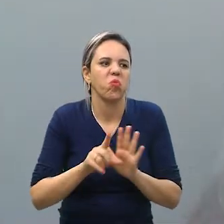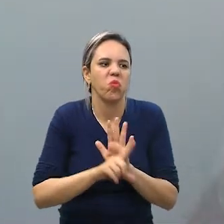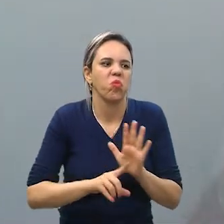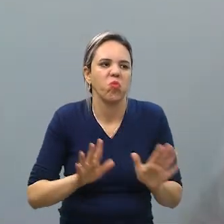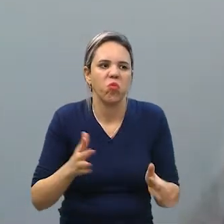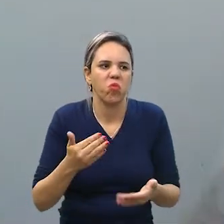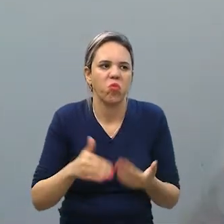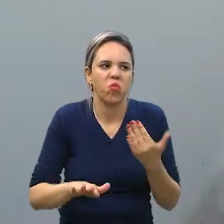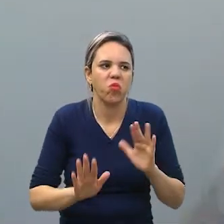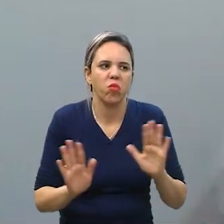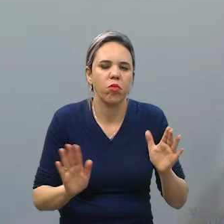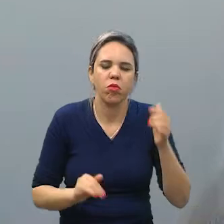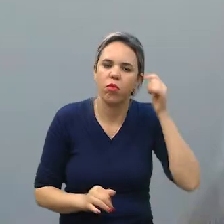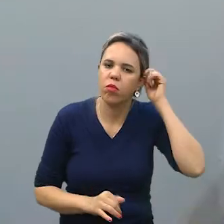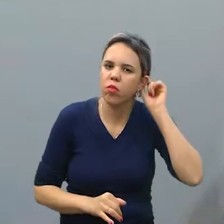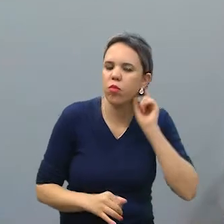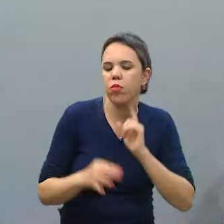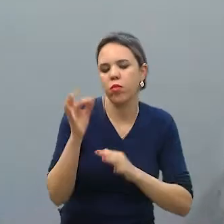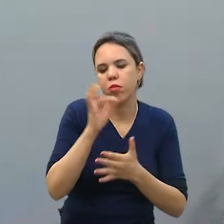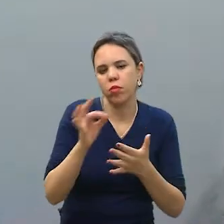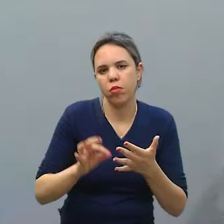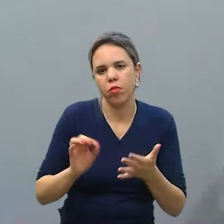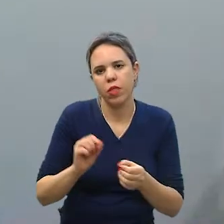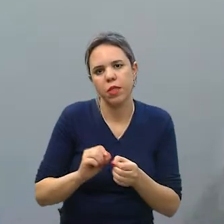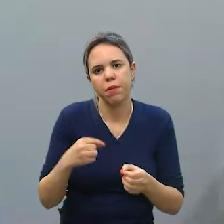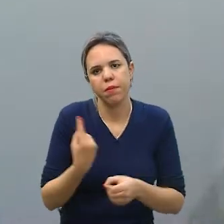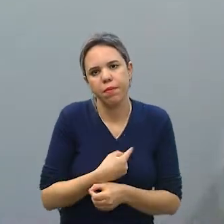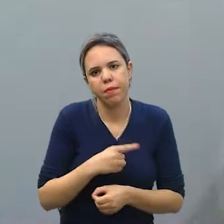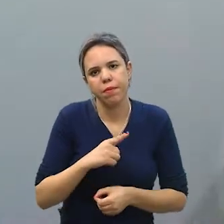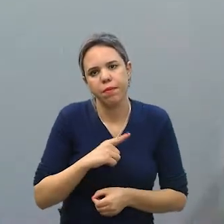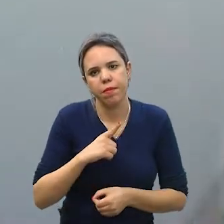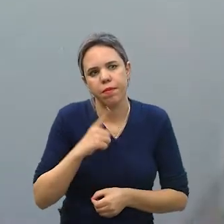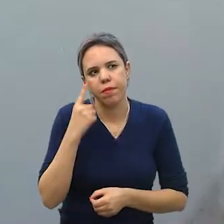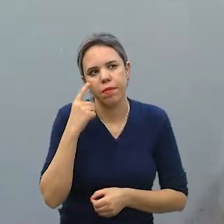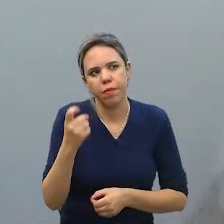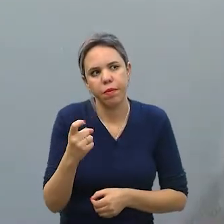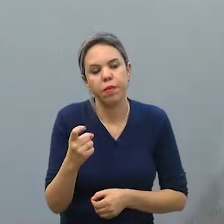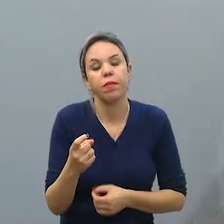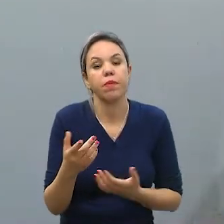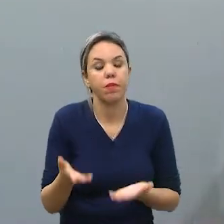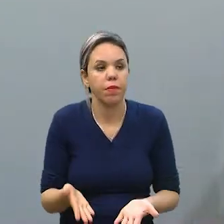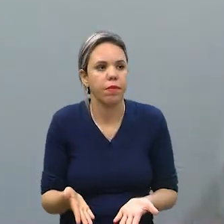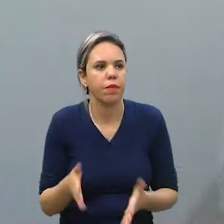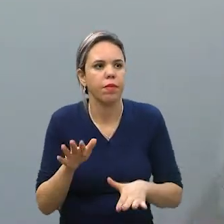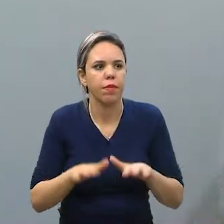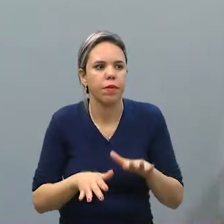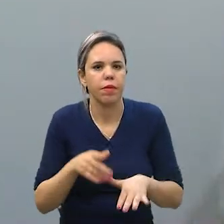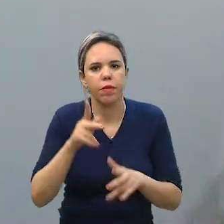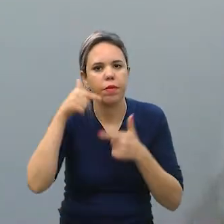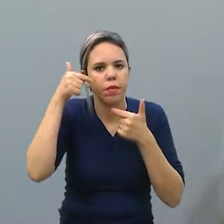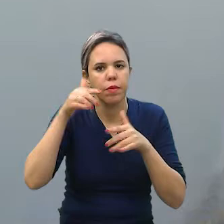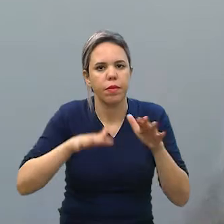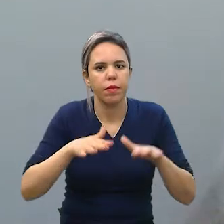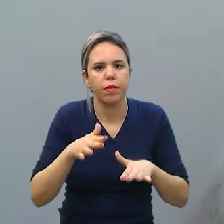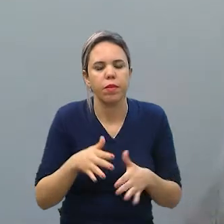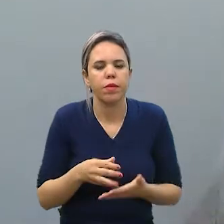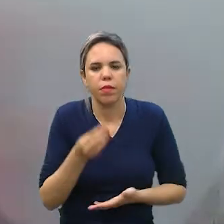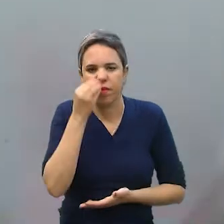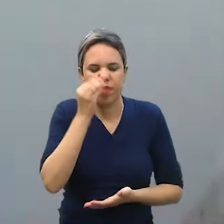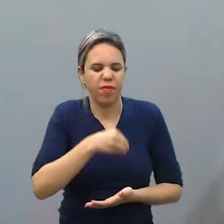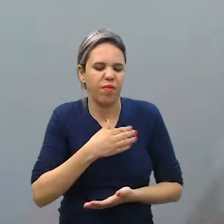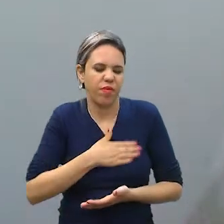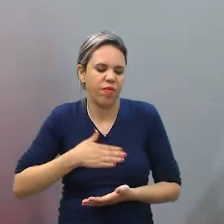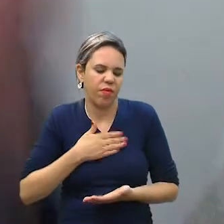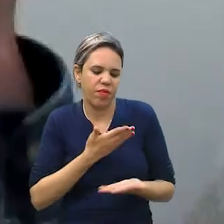Então, esses elementos é que fazem com que a gente tenha um interesse pelo livro. Muitas vezes tem personagens que são detestáveis, e a gente